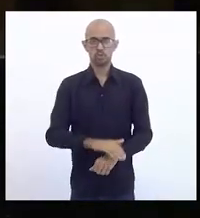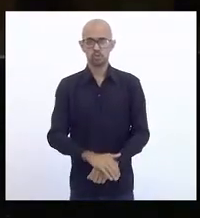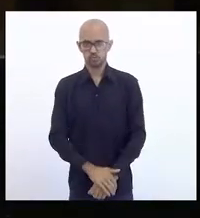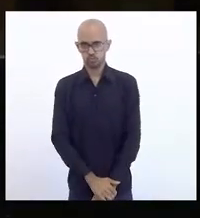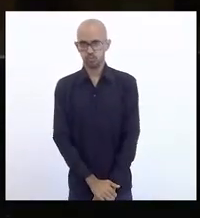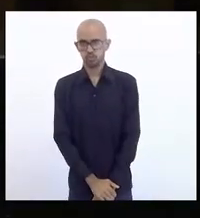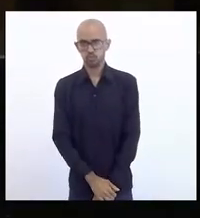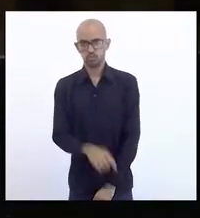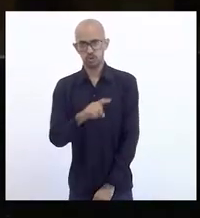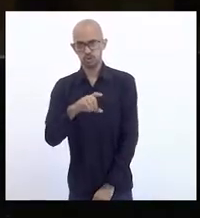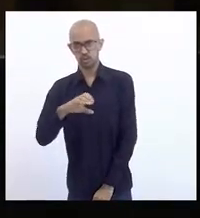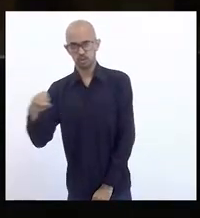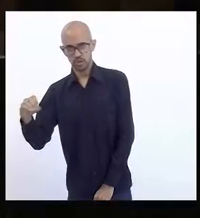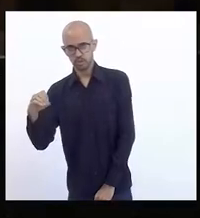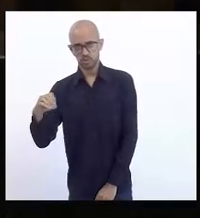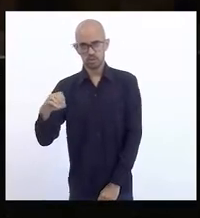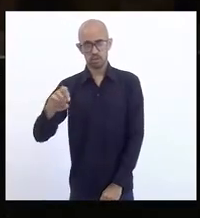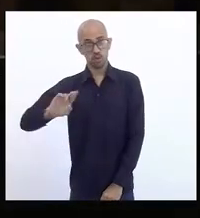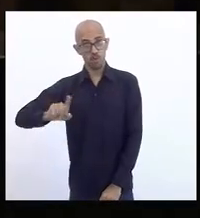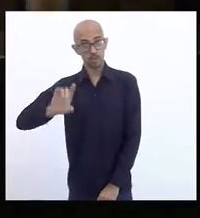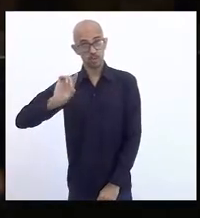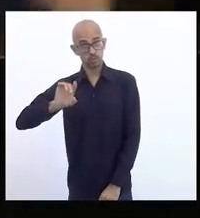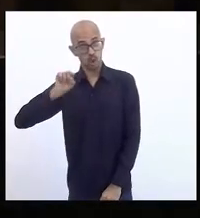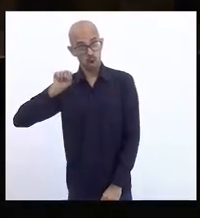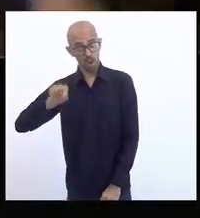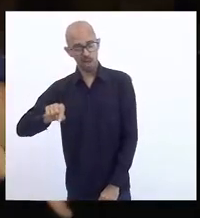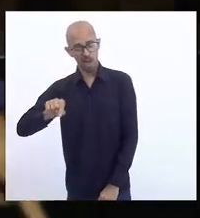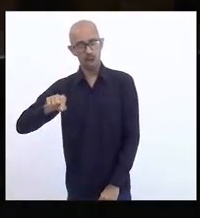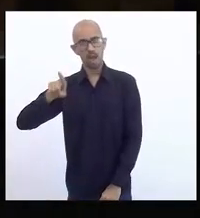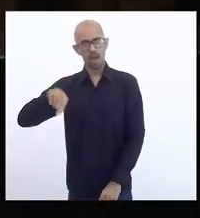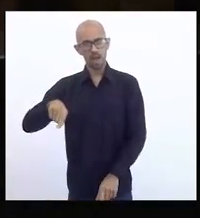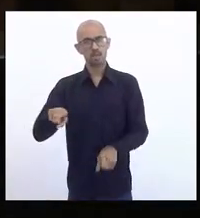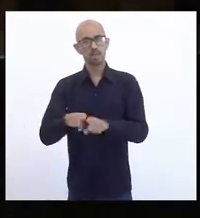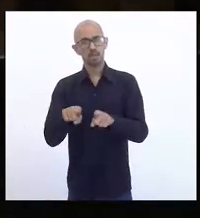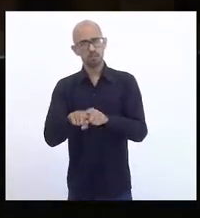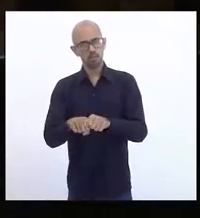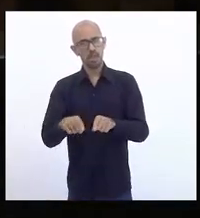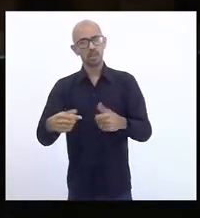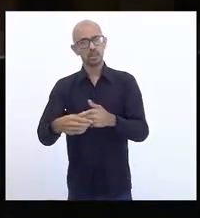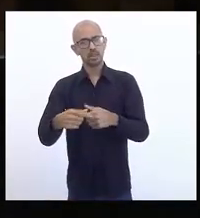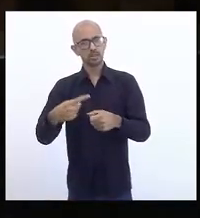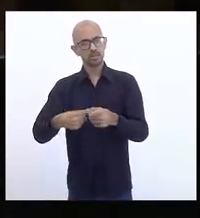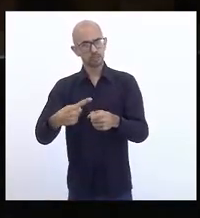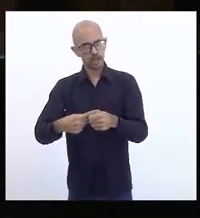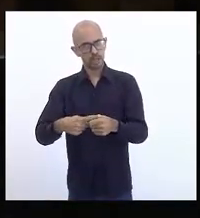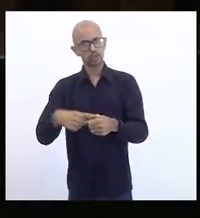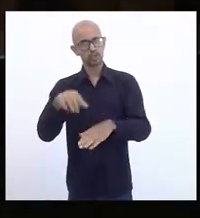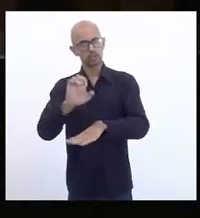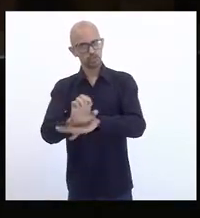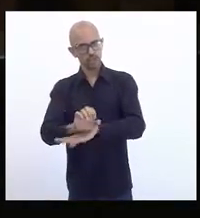da Zona Oeste, e não só da Zona Oeste, é cidade do Rio de Janeiro, é estado do Rio de Janeiro. Então, a